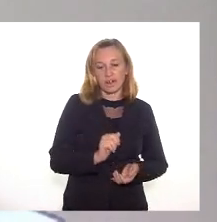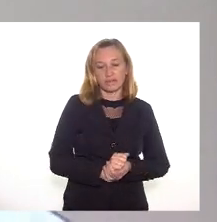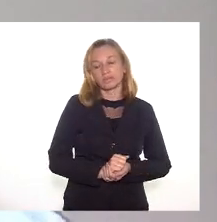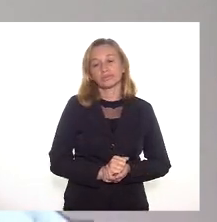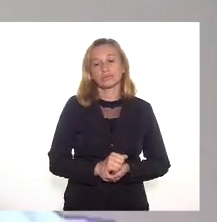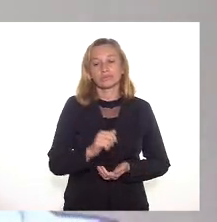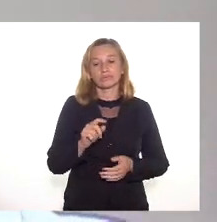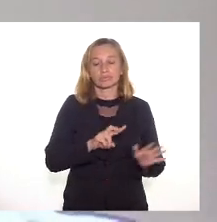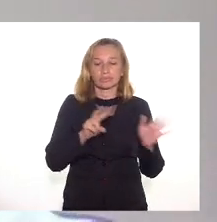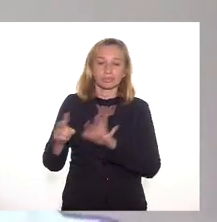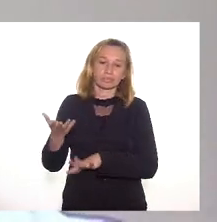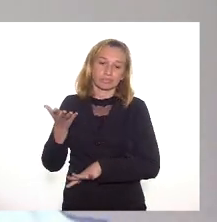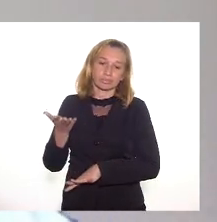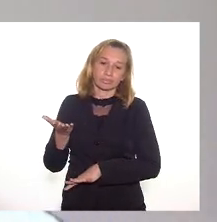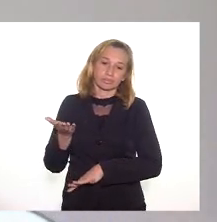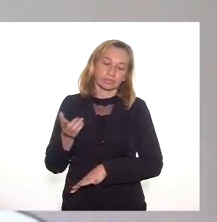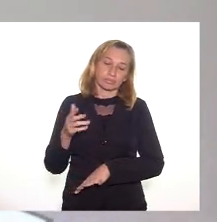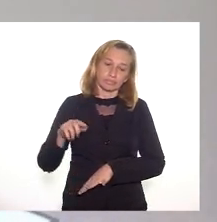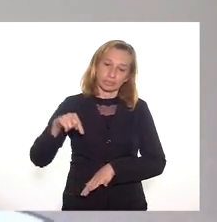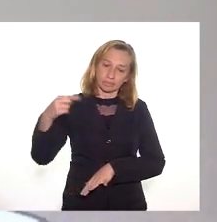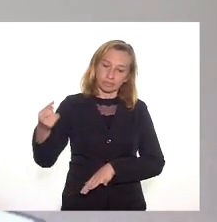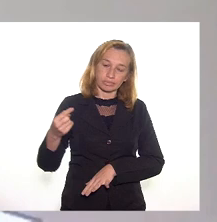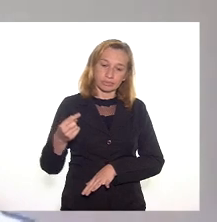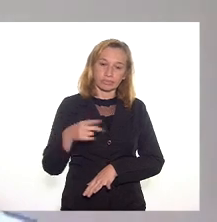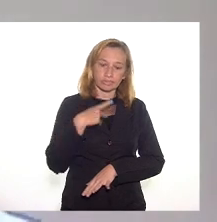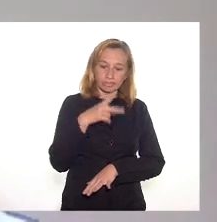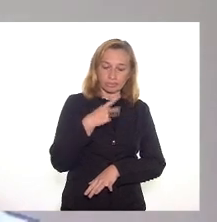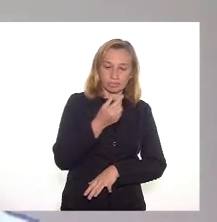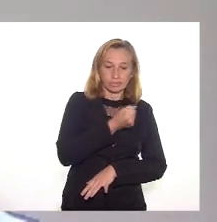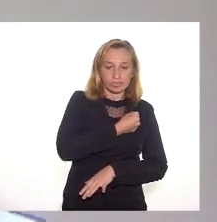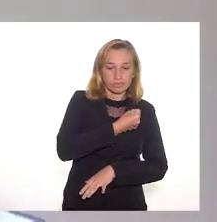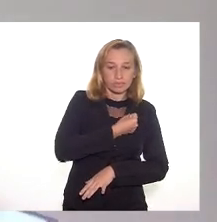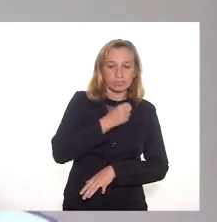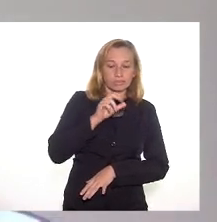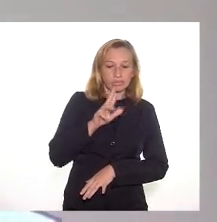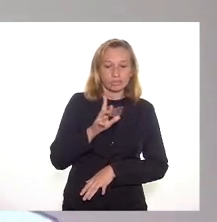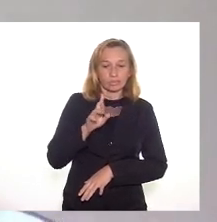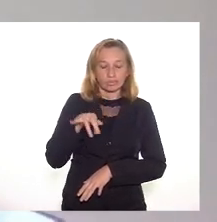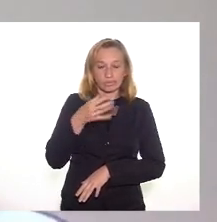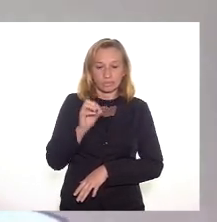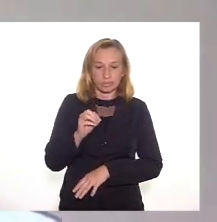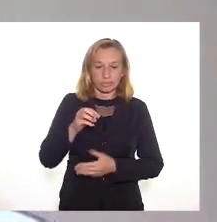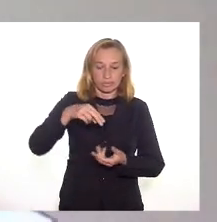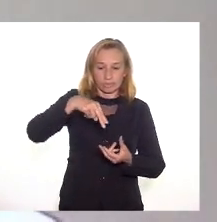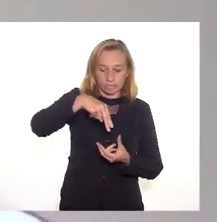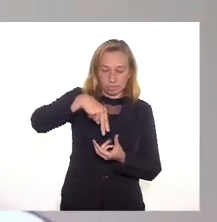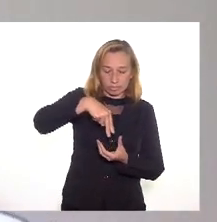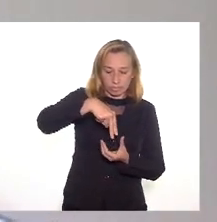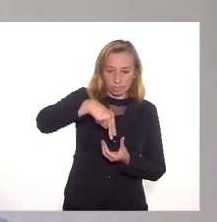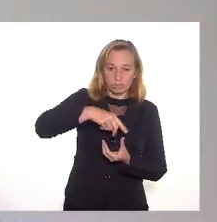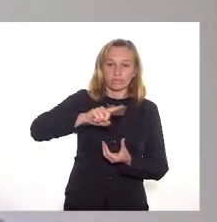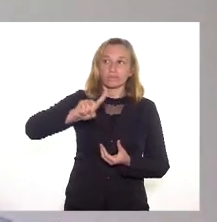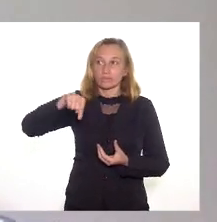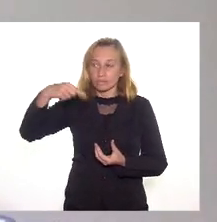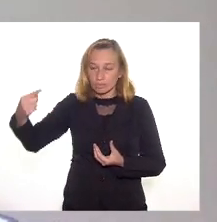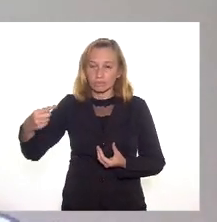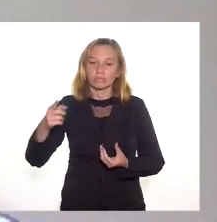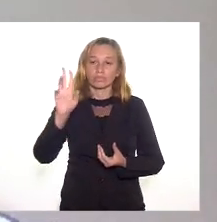providenciar dados das nossas Unirio e da Universidade Federal Rural que também enfrentam